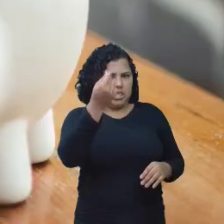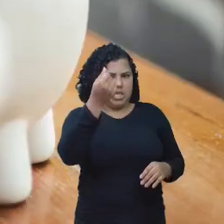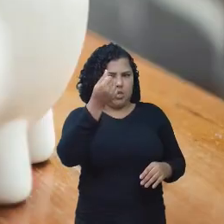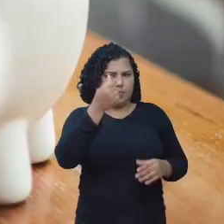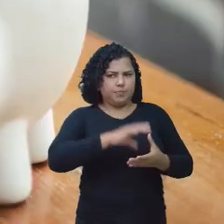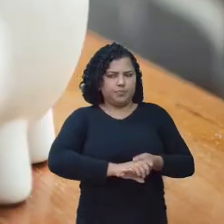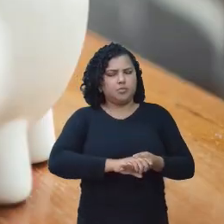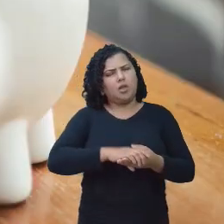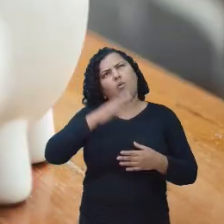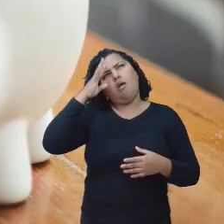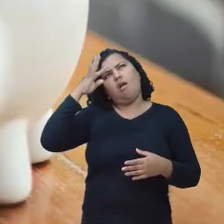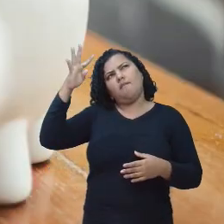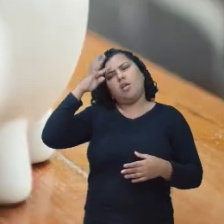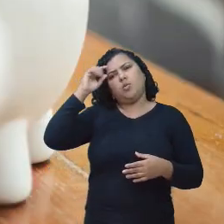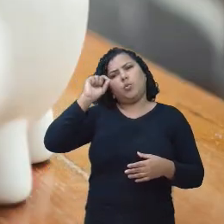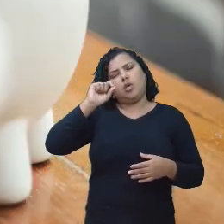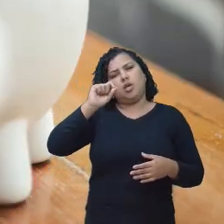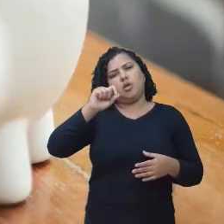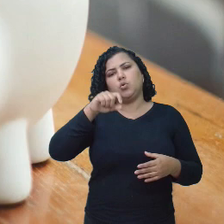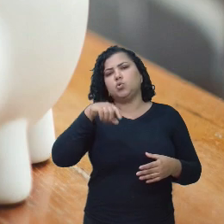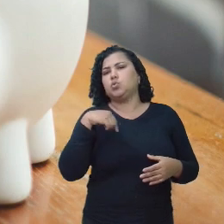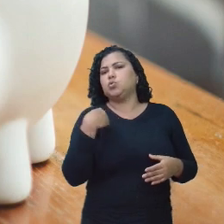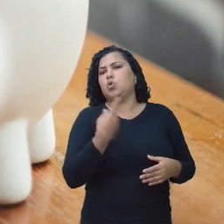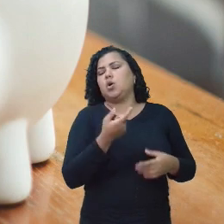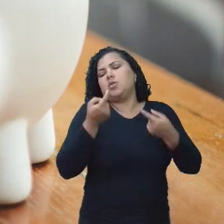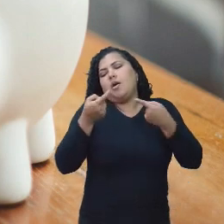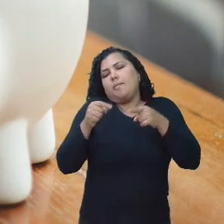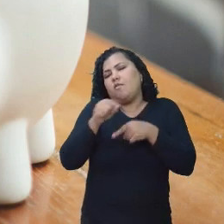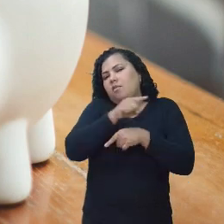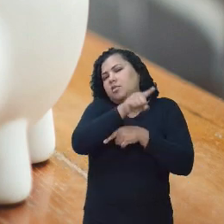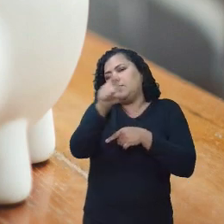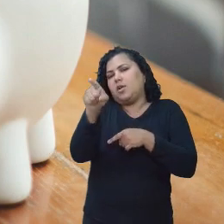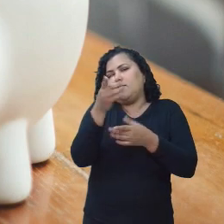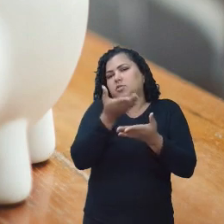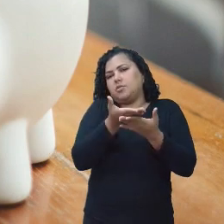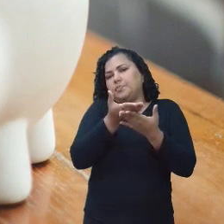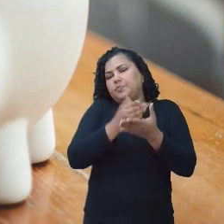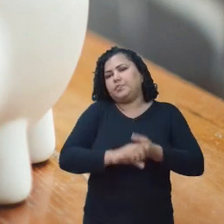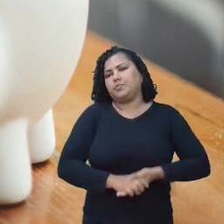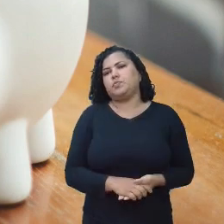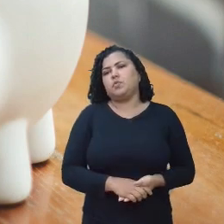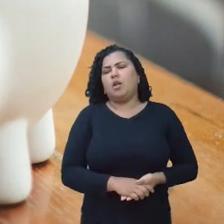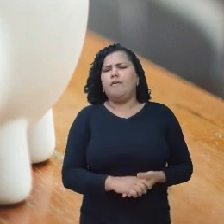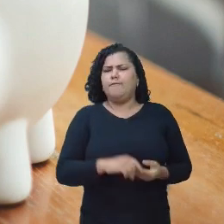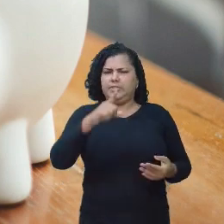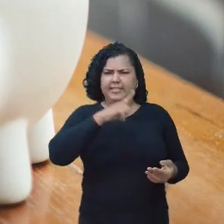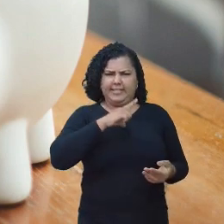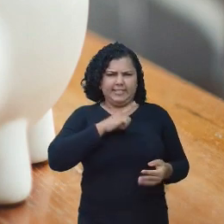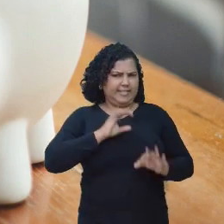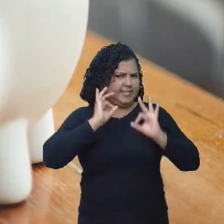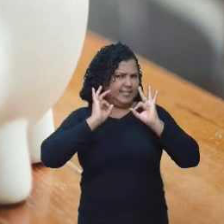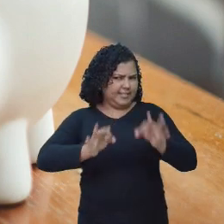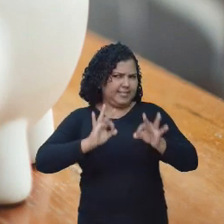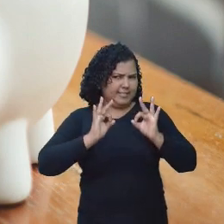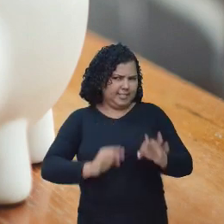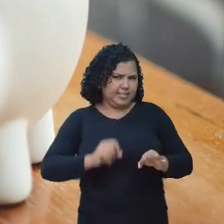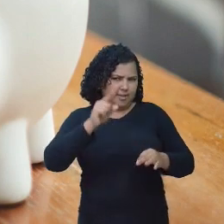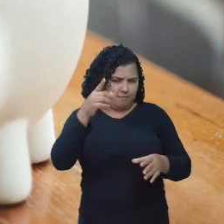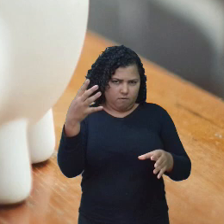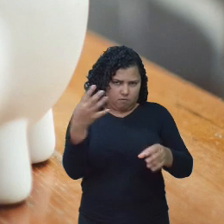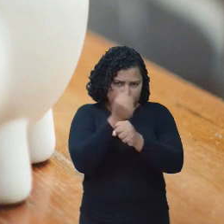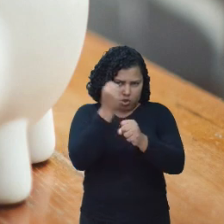Refletindo aí sobre o dinheiro, aqui seria a nossa provocação para vocês, para a aula de hoje. Você tem certeza que você